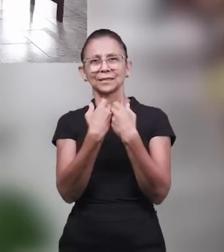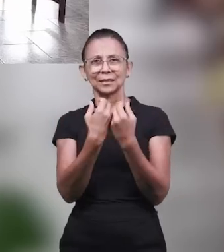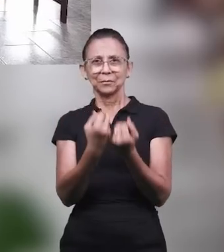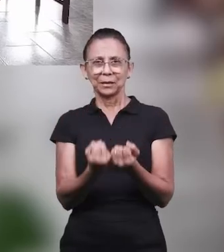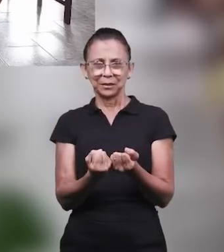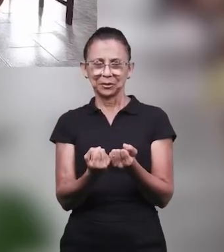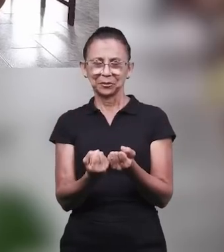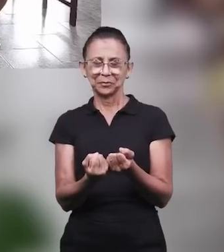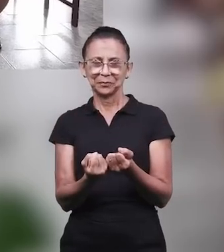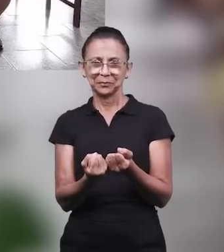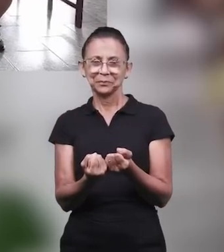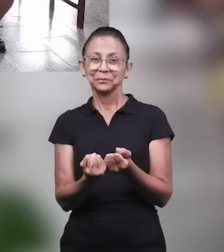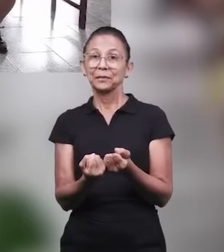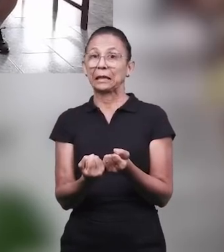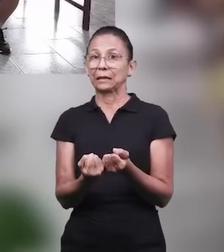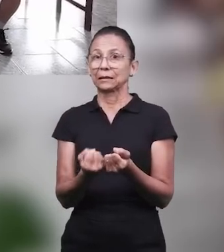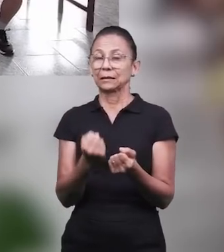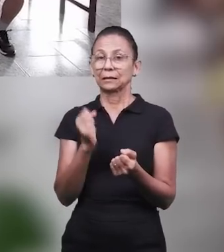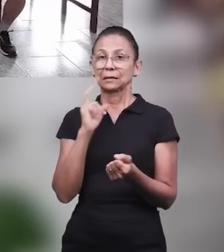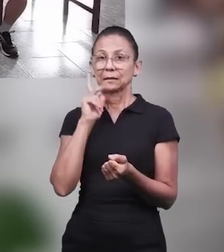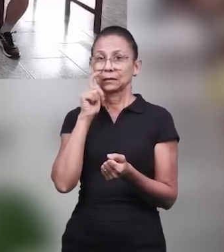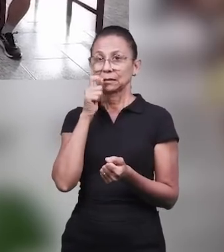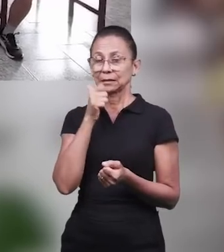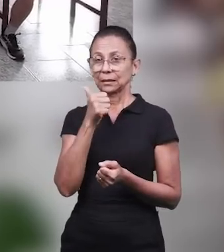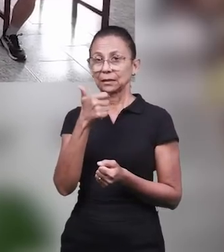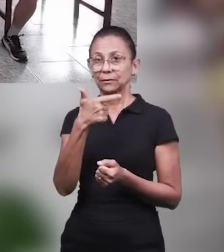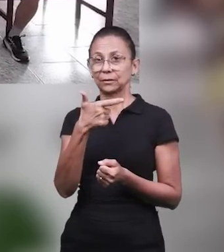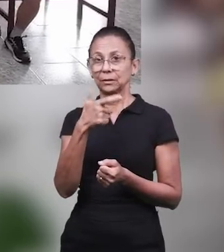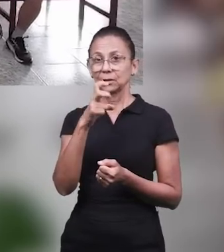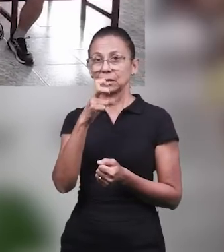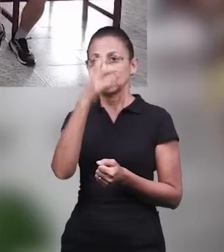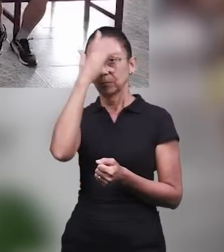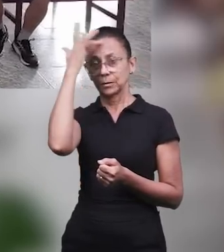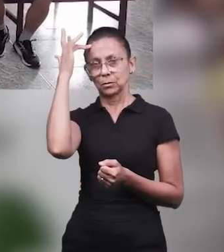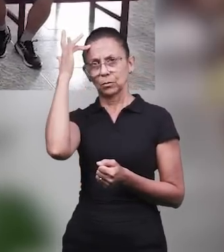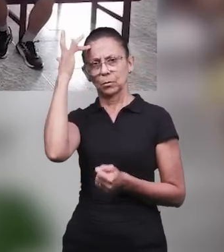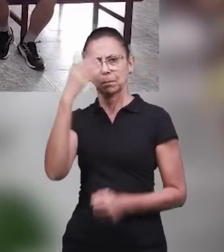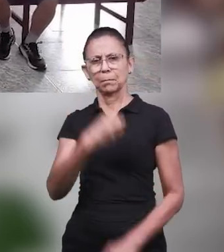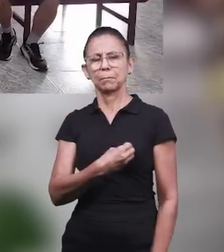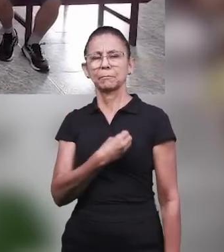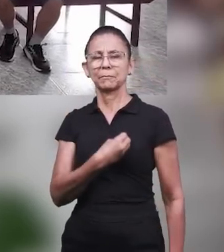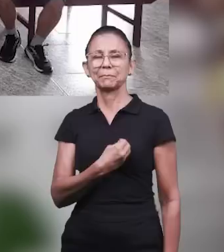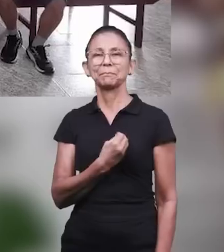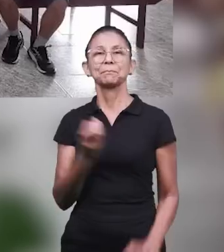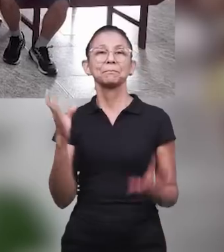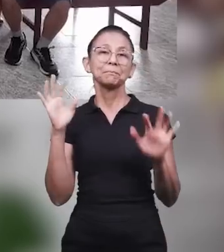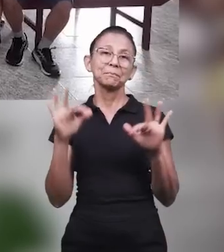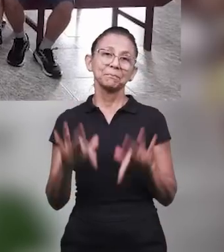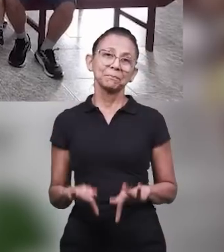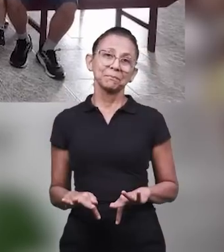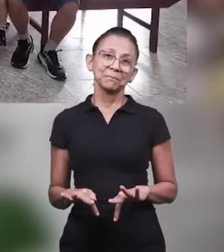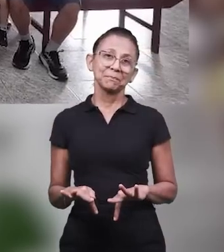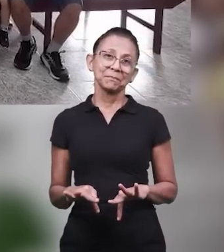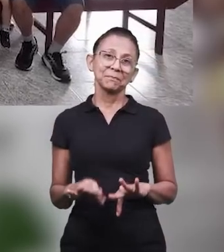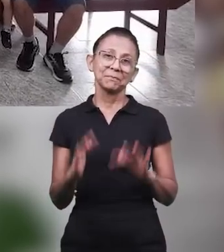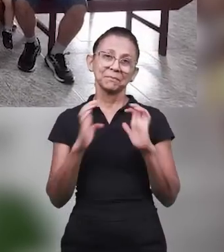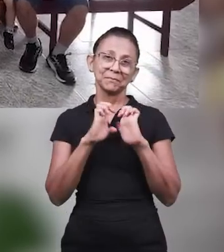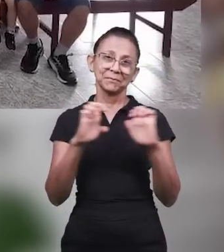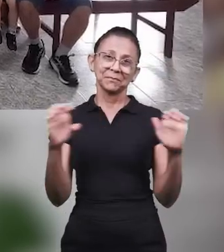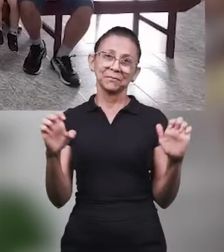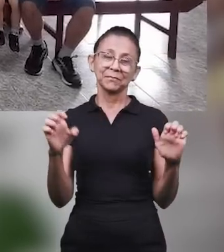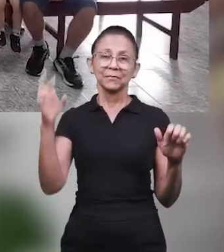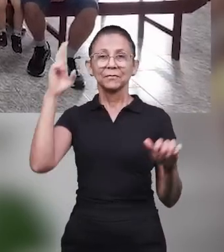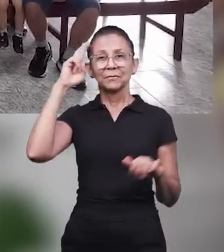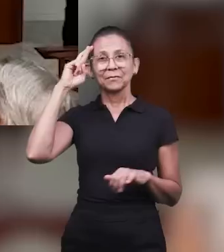nessa ceia também tinham 25 visitantes presentes. E as crianças, no final da evangelização, glorificaram